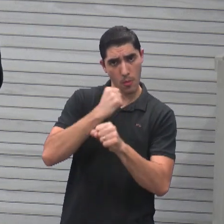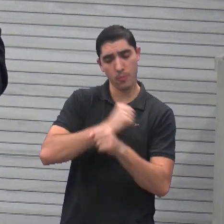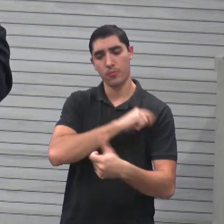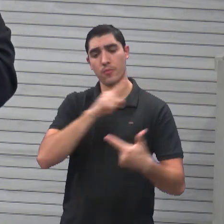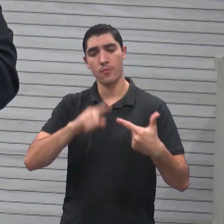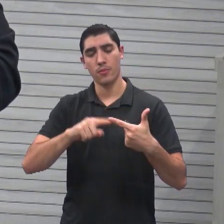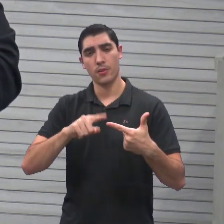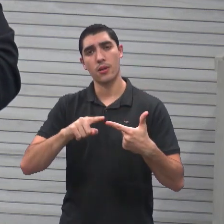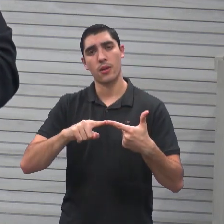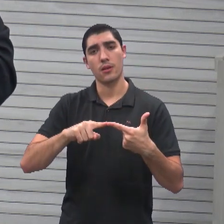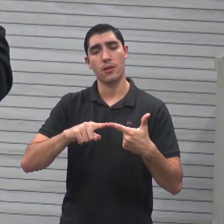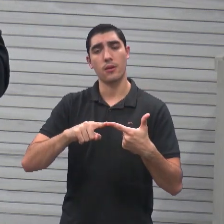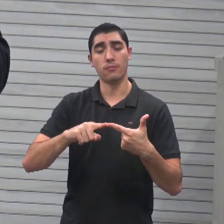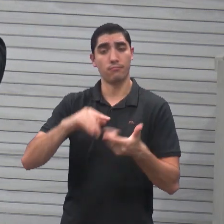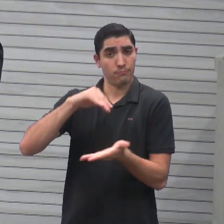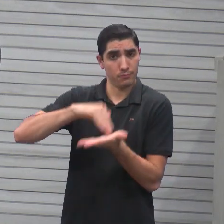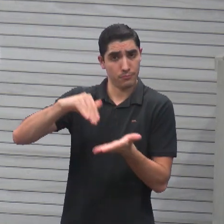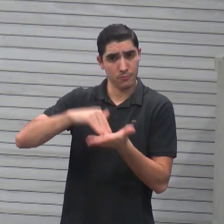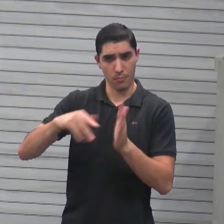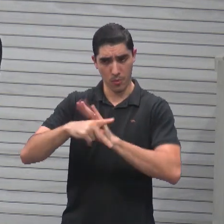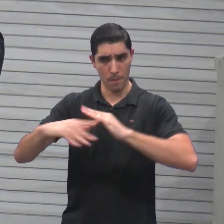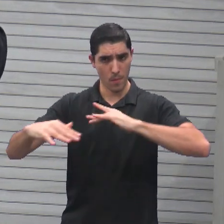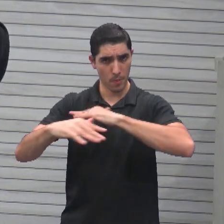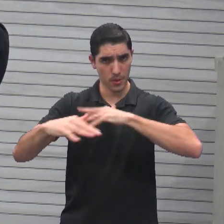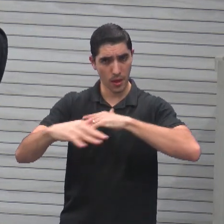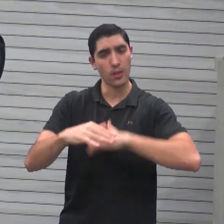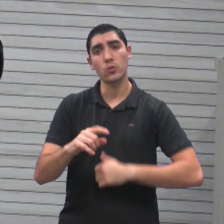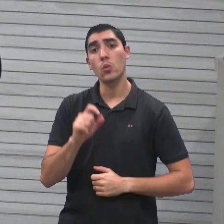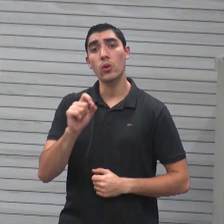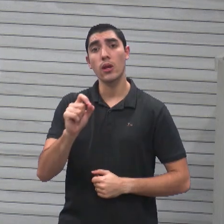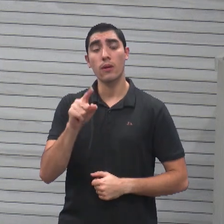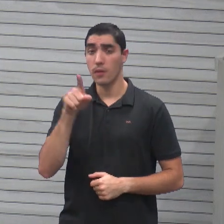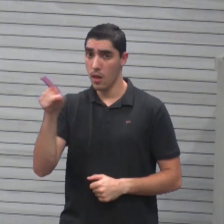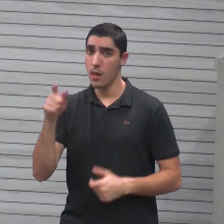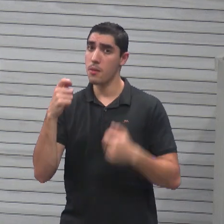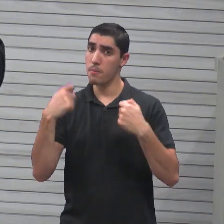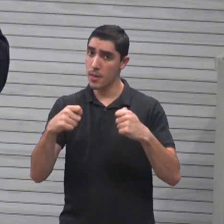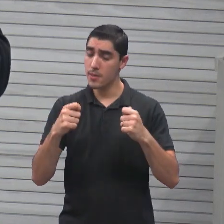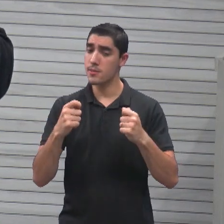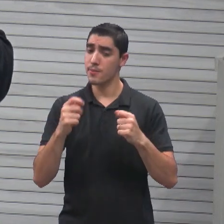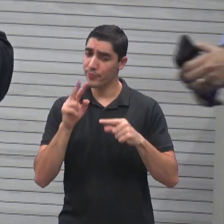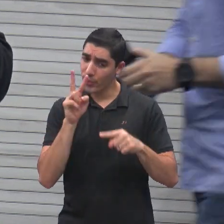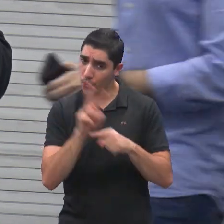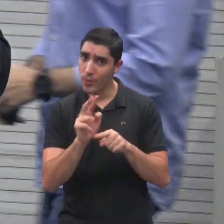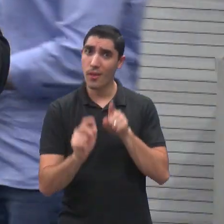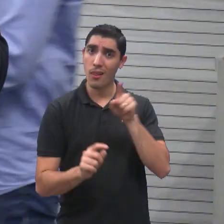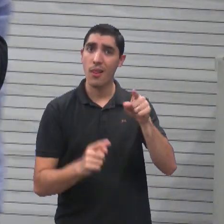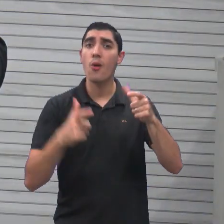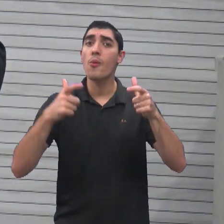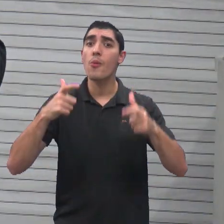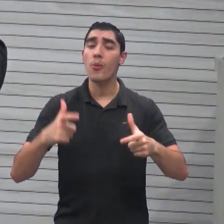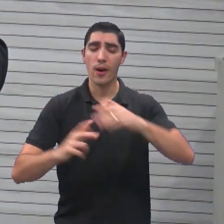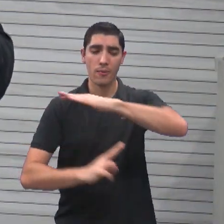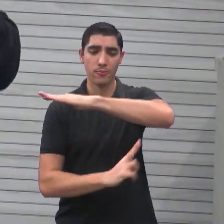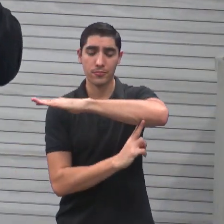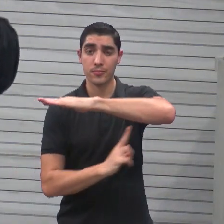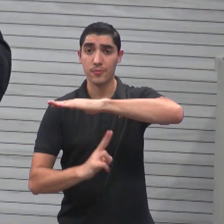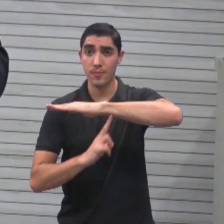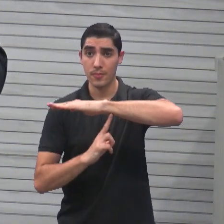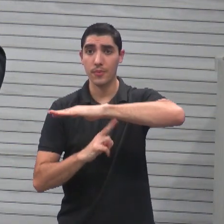CEMOB, uma atenção especial na Ponte Minas Gerais. Infelizmente, eu